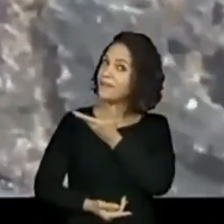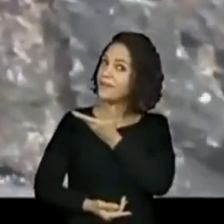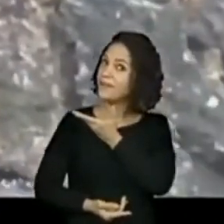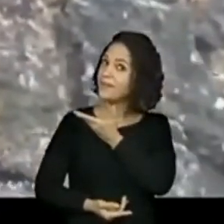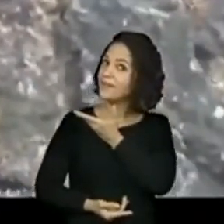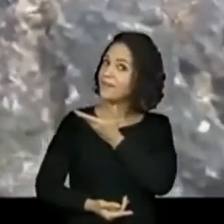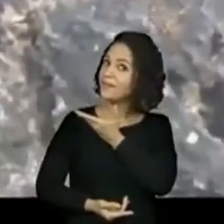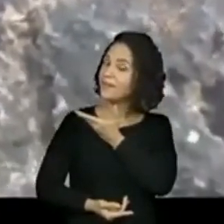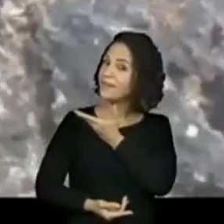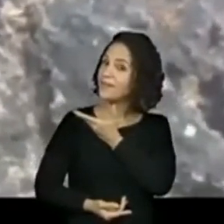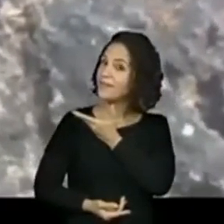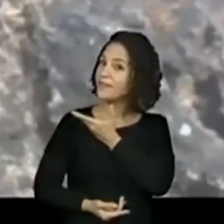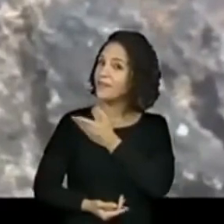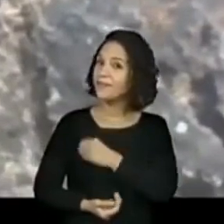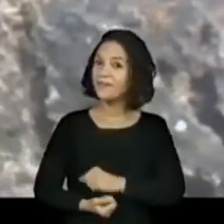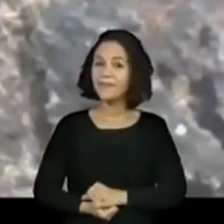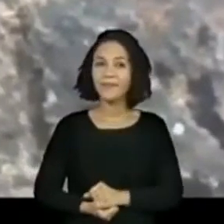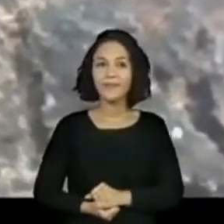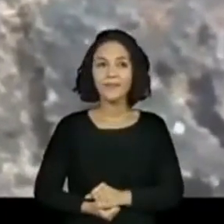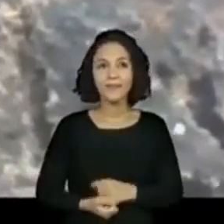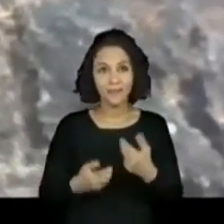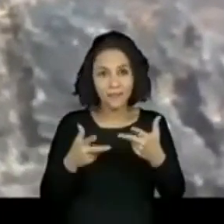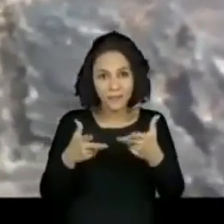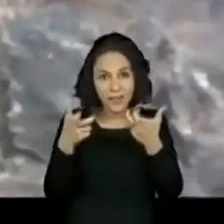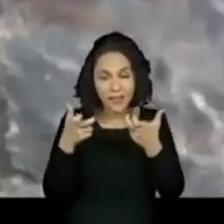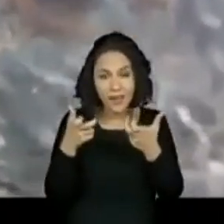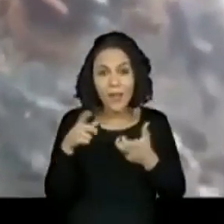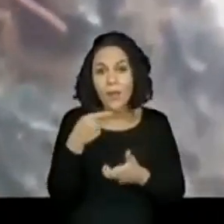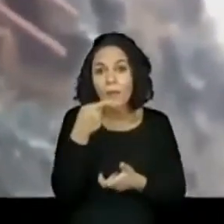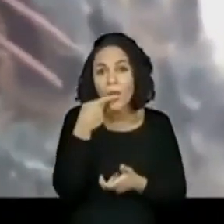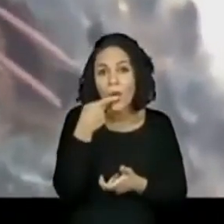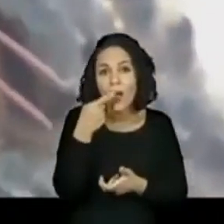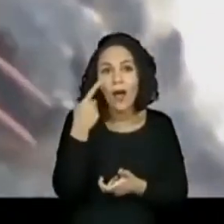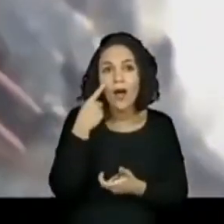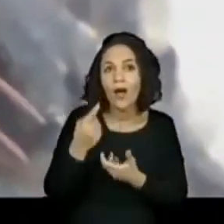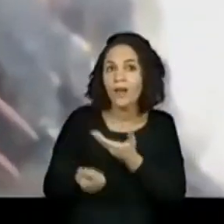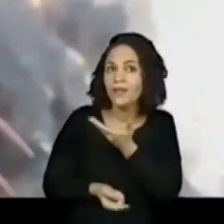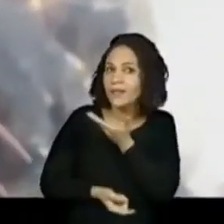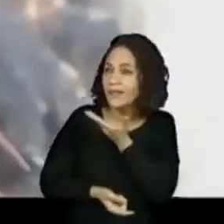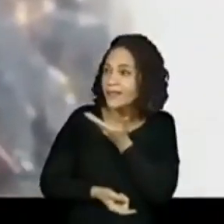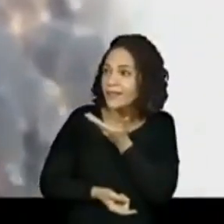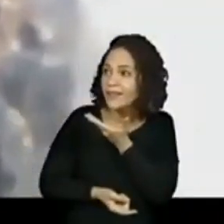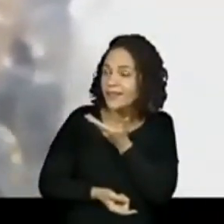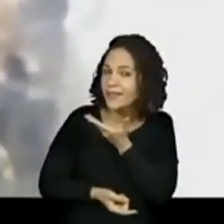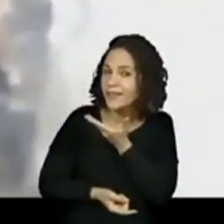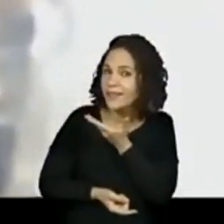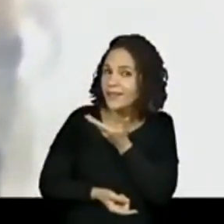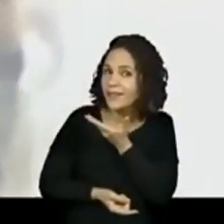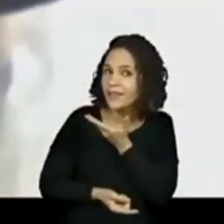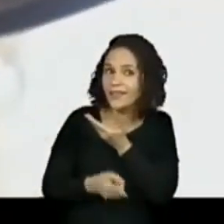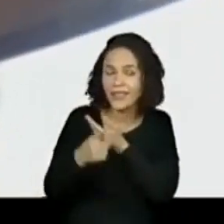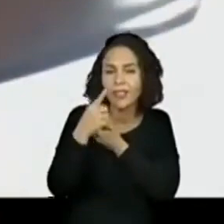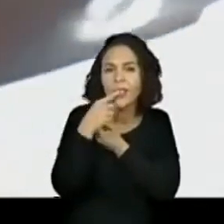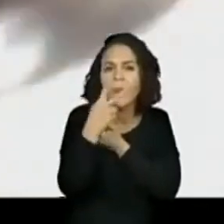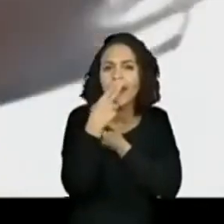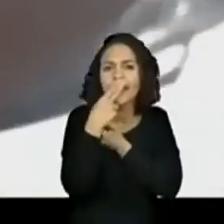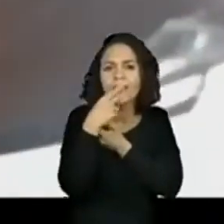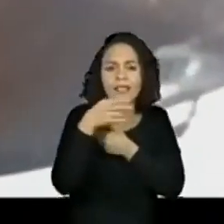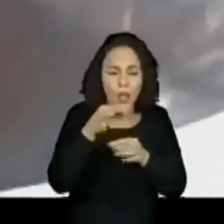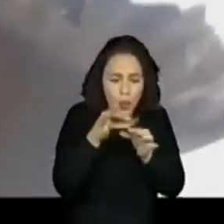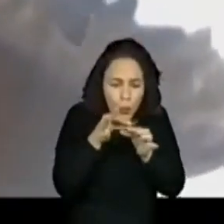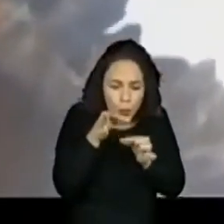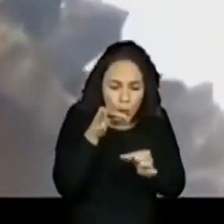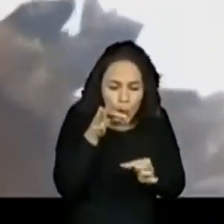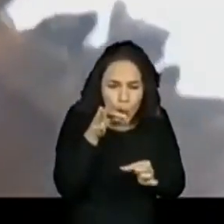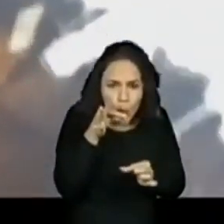Chegou o inseto que estamos estudando. Observem esse canudinho aí, essa espécie de canudinho. O que que ela está